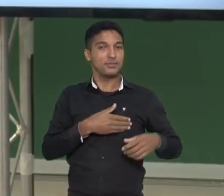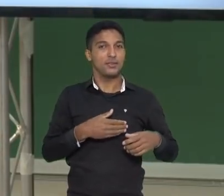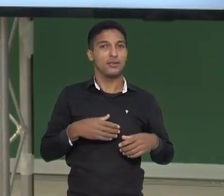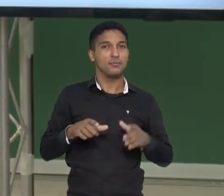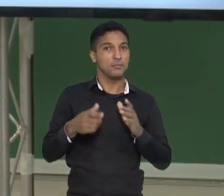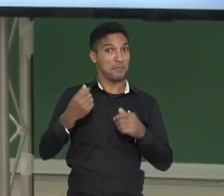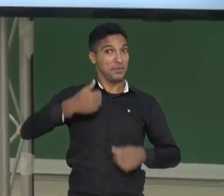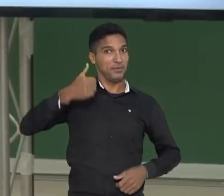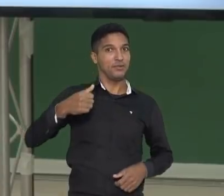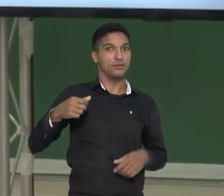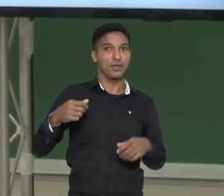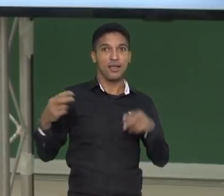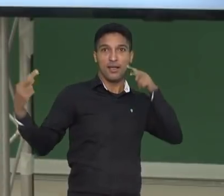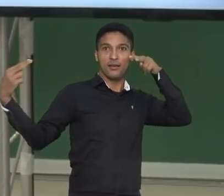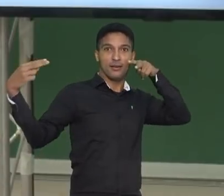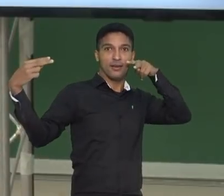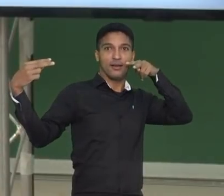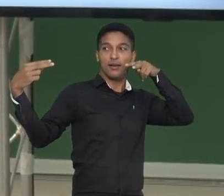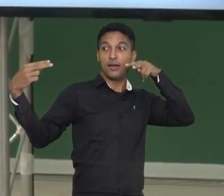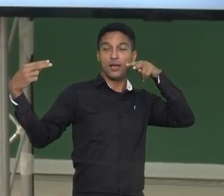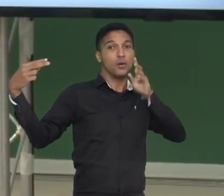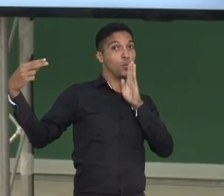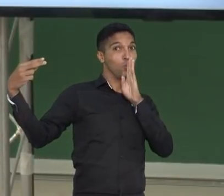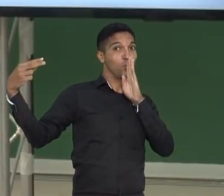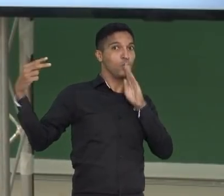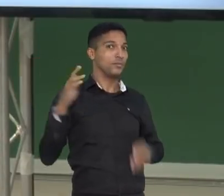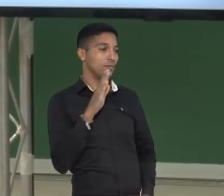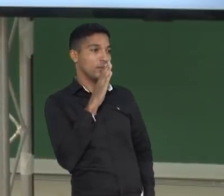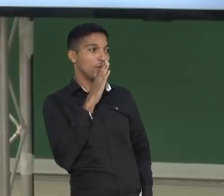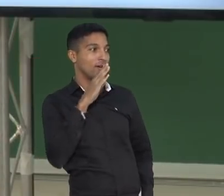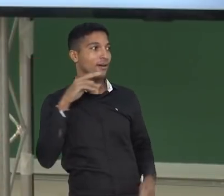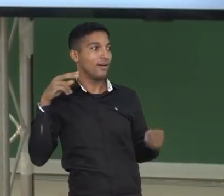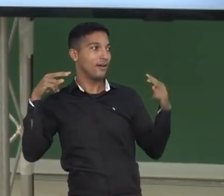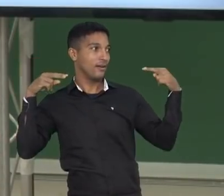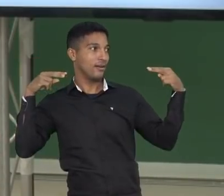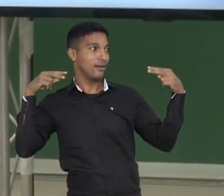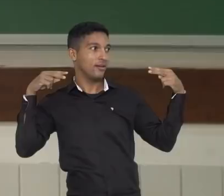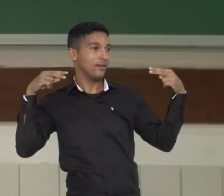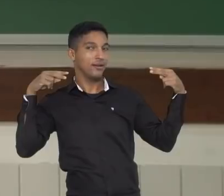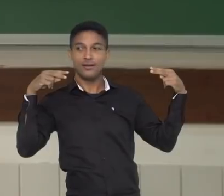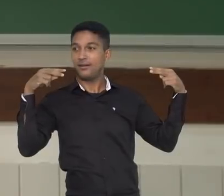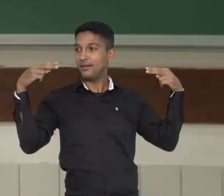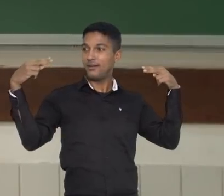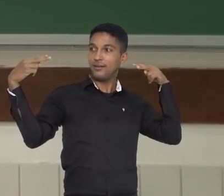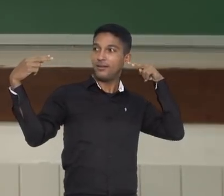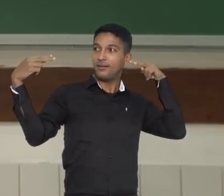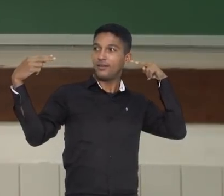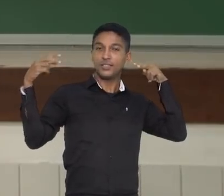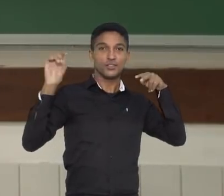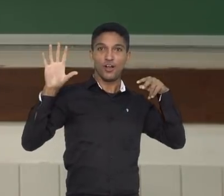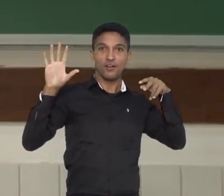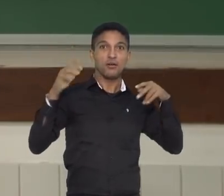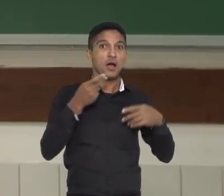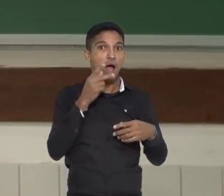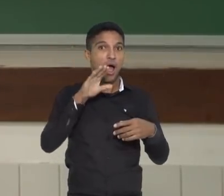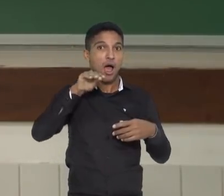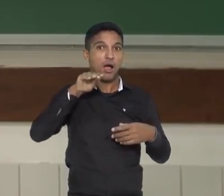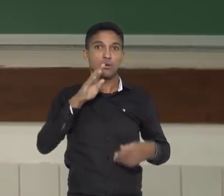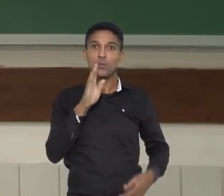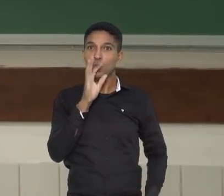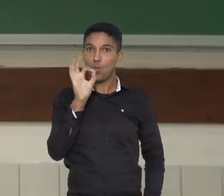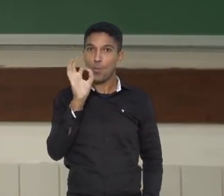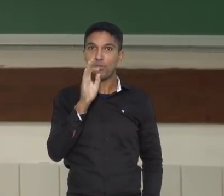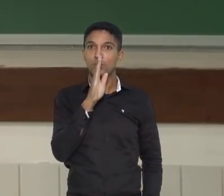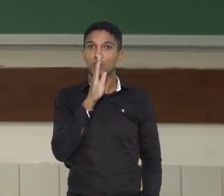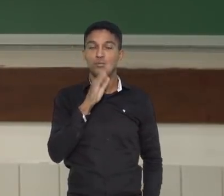E aí, então, ela vai dizer que cada dia ele se sentará mais perto dela. Na continuação